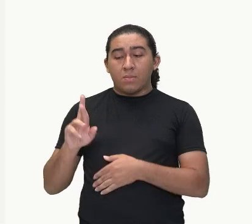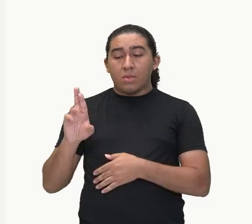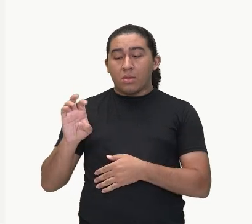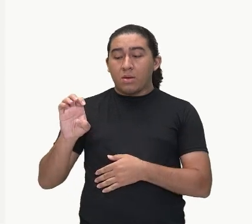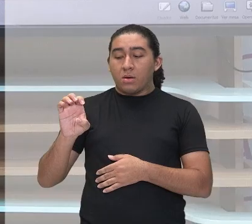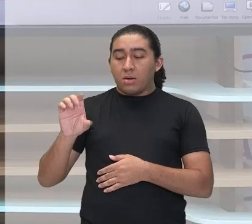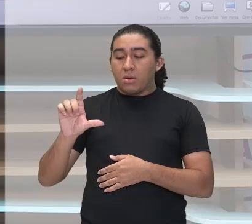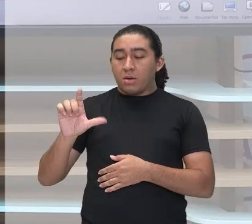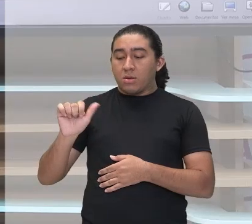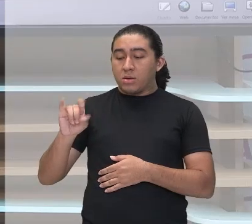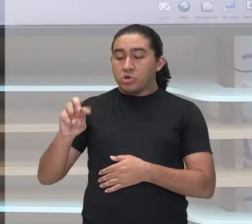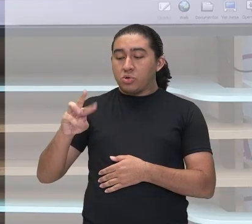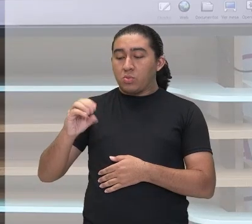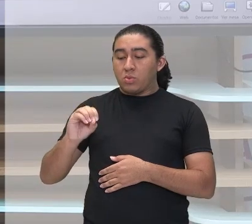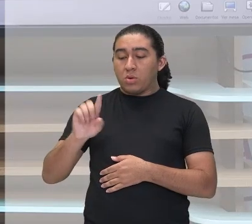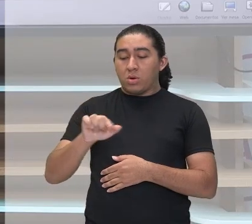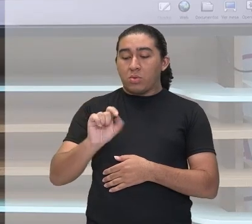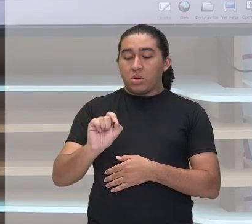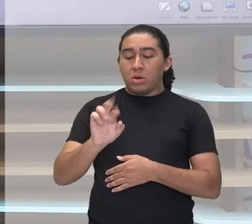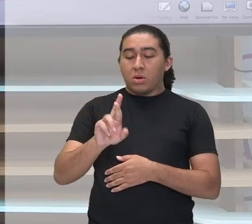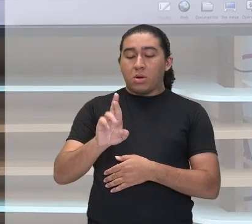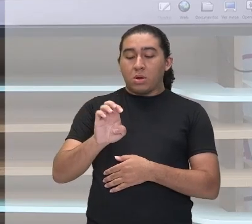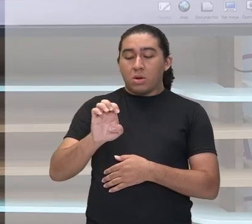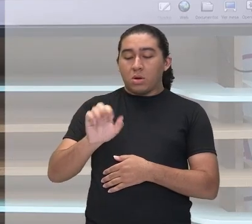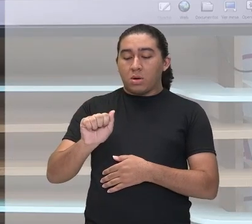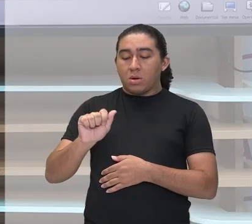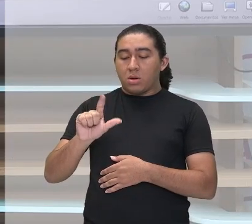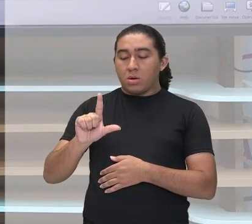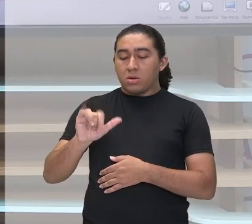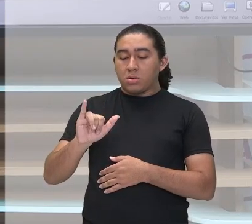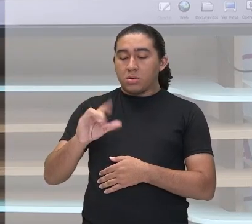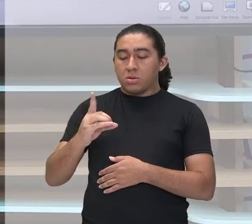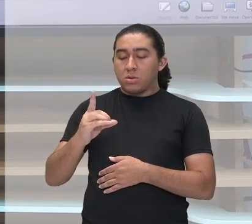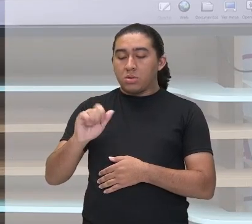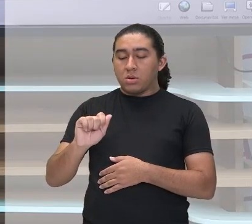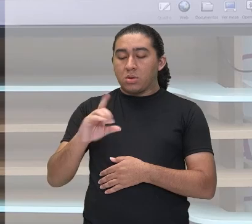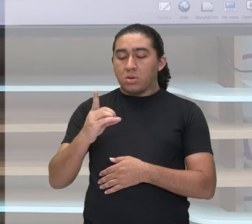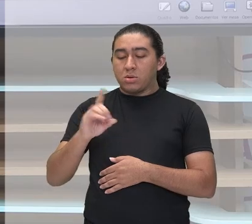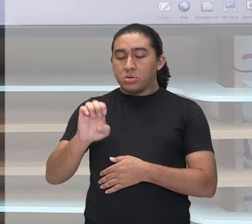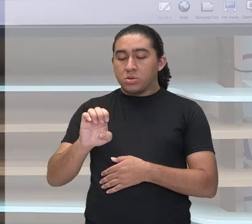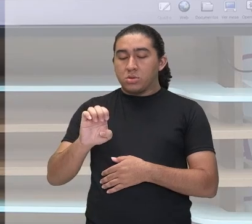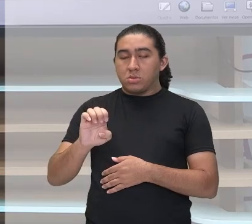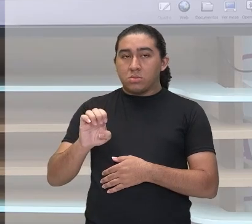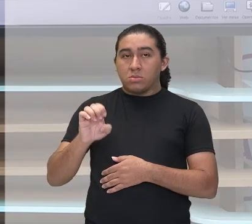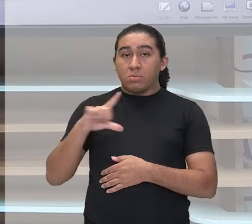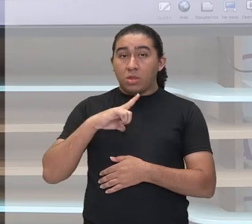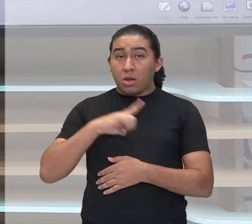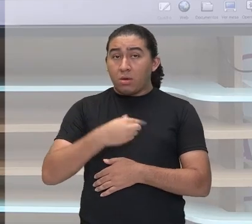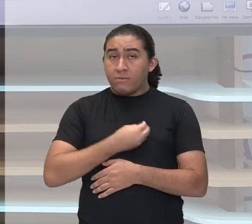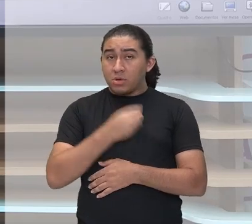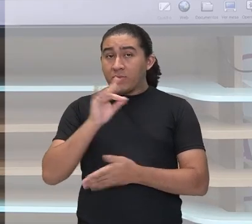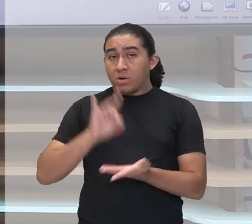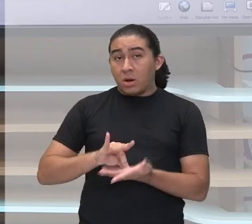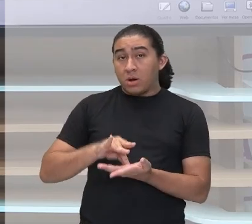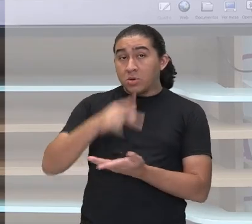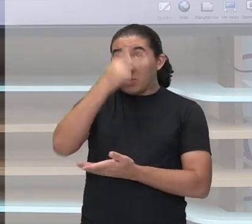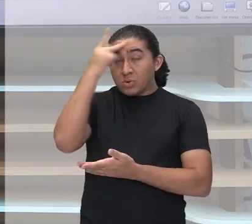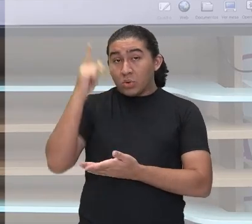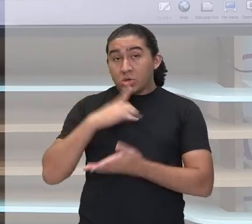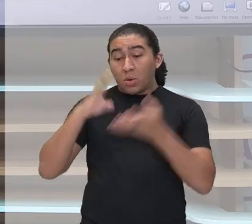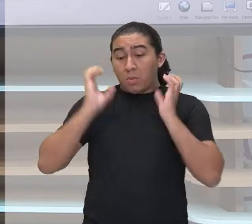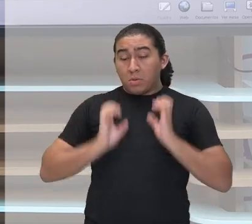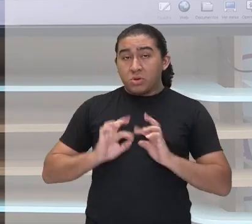vamos trabalhar dentro da realidade. Tem na realidade pessoas, né, vulgares, no modo